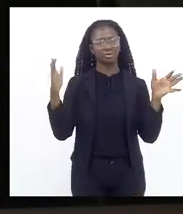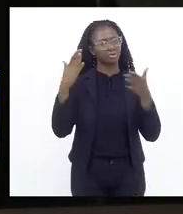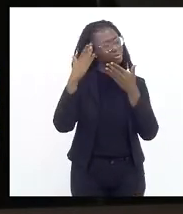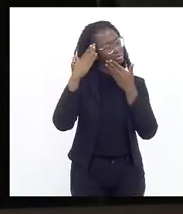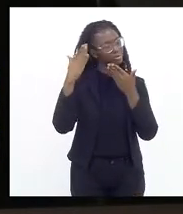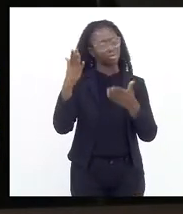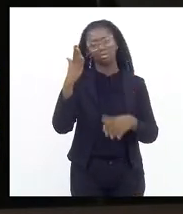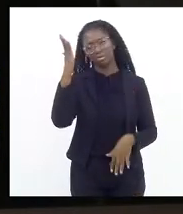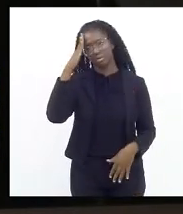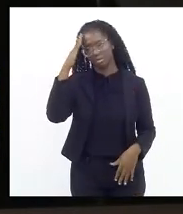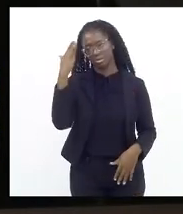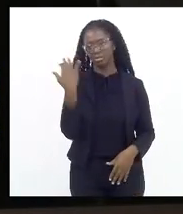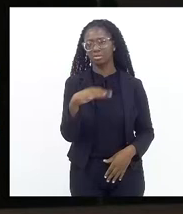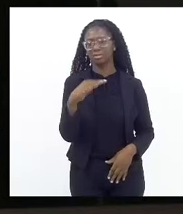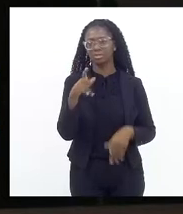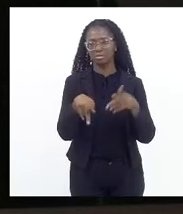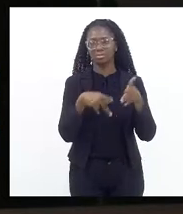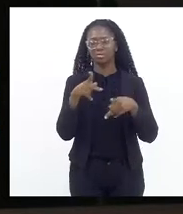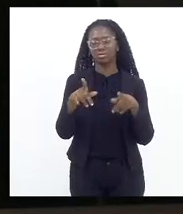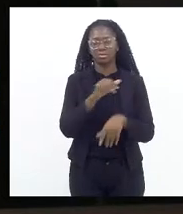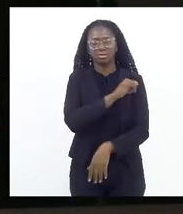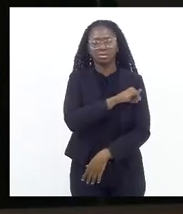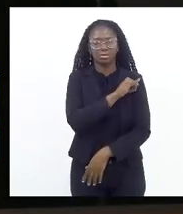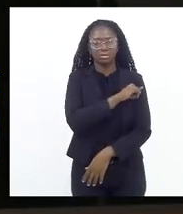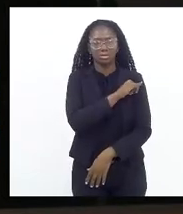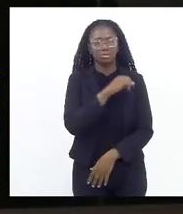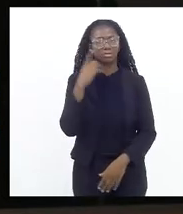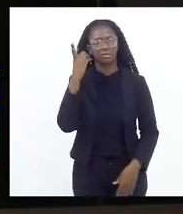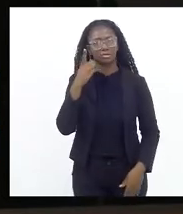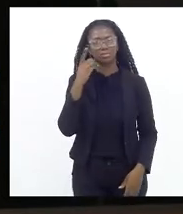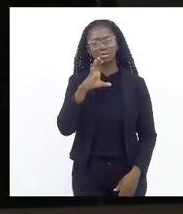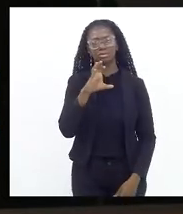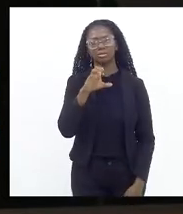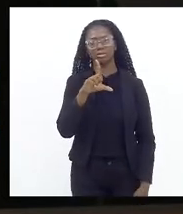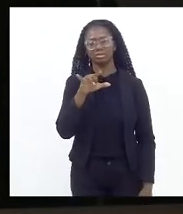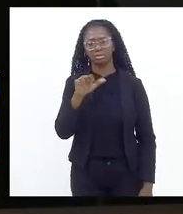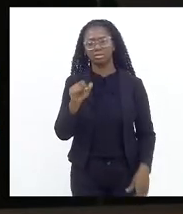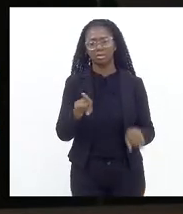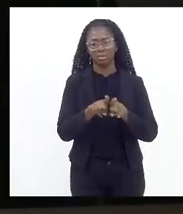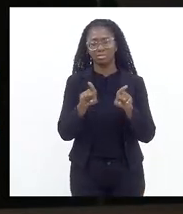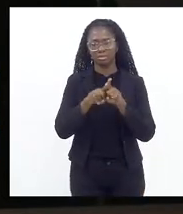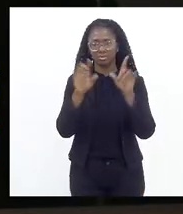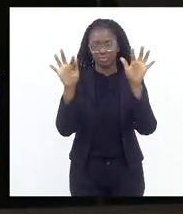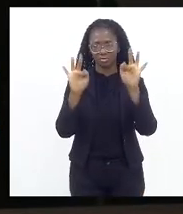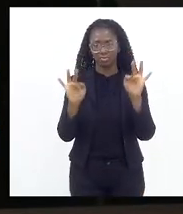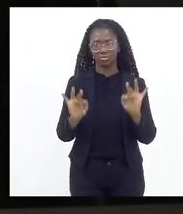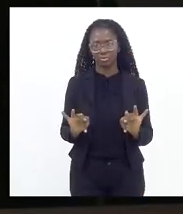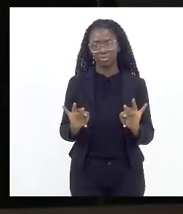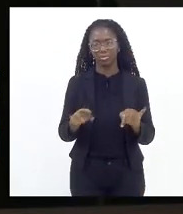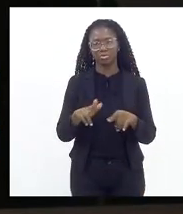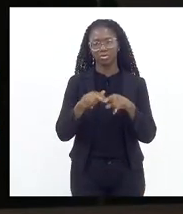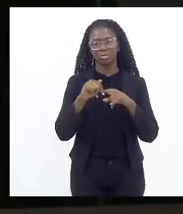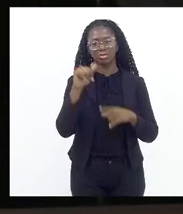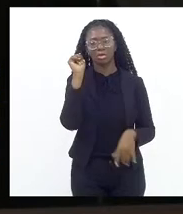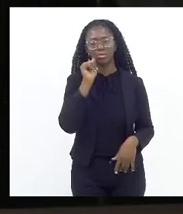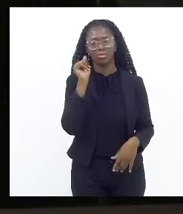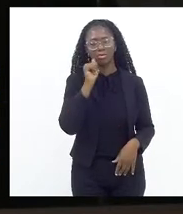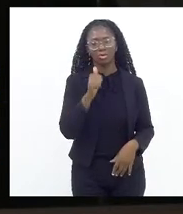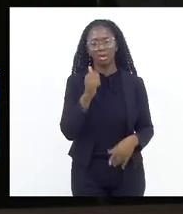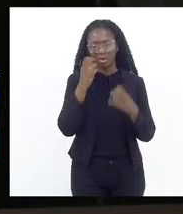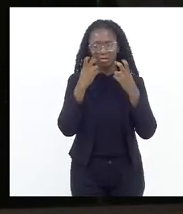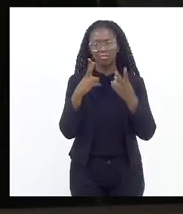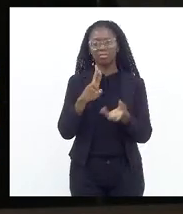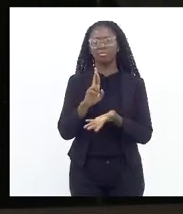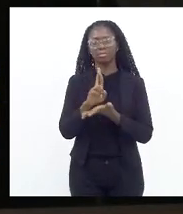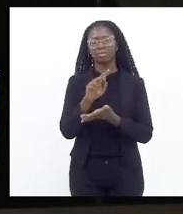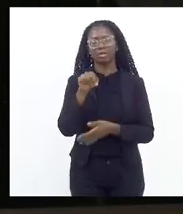tenho certeza que a população do Rio de Janeiro, deputada Célia Jordão, também fica feliz porque as mulheres se veem representadas aqui